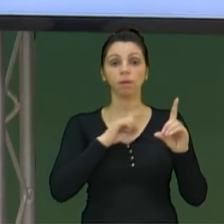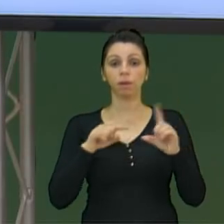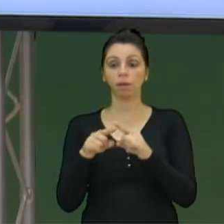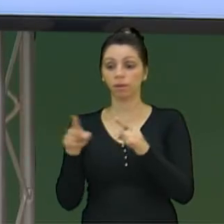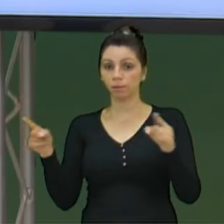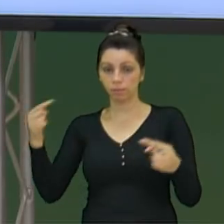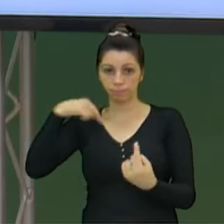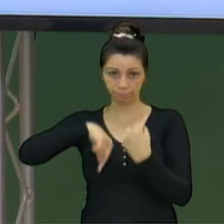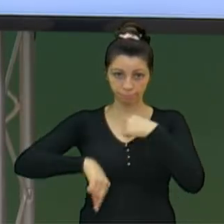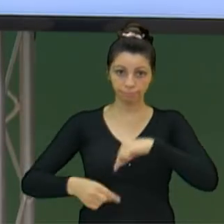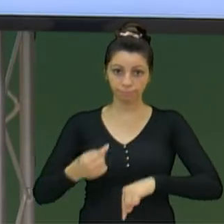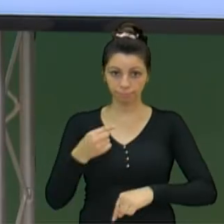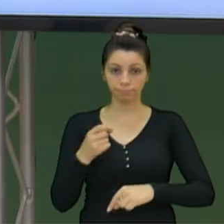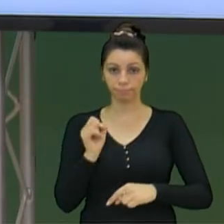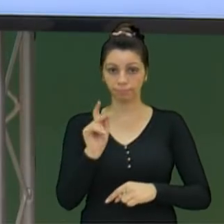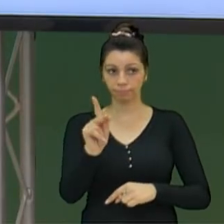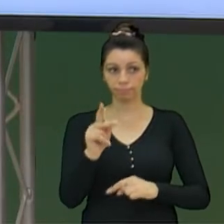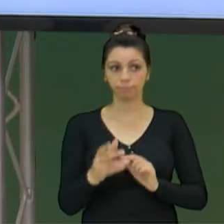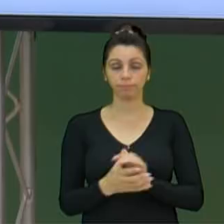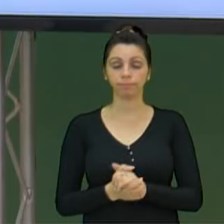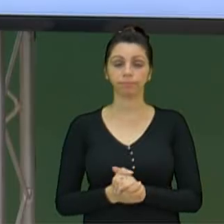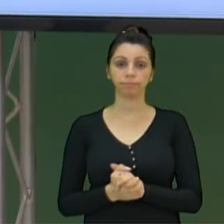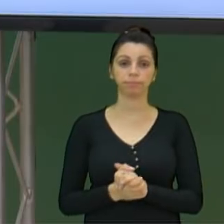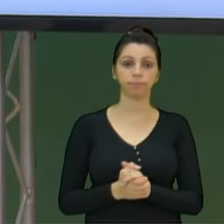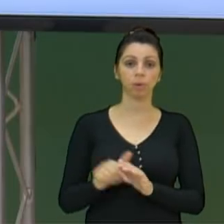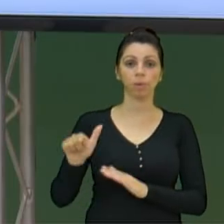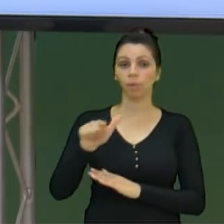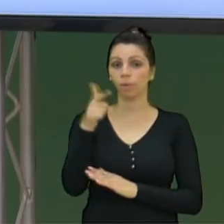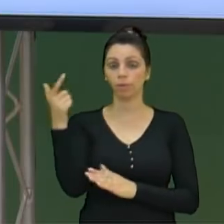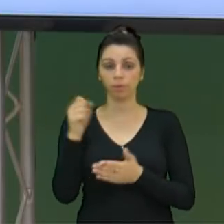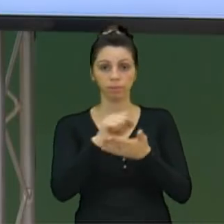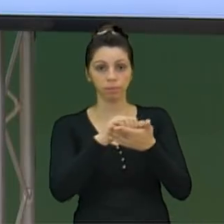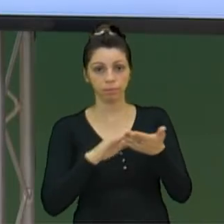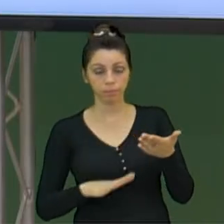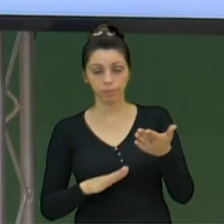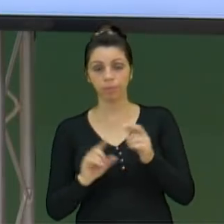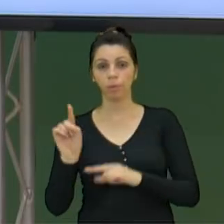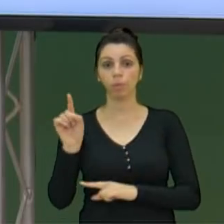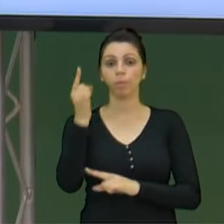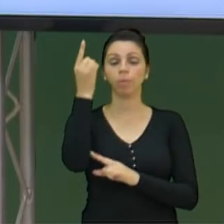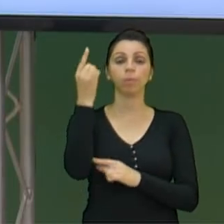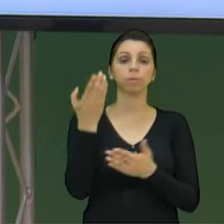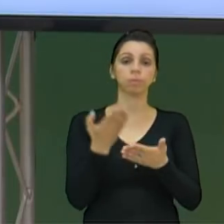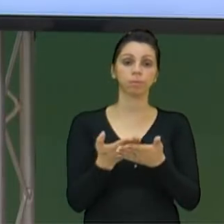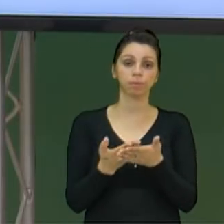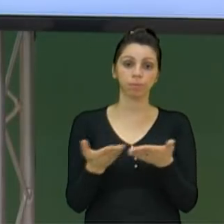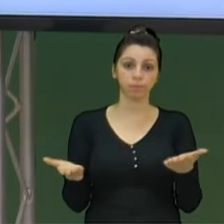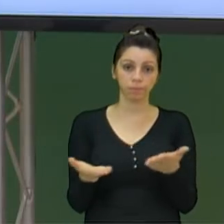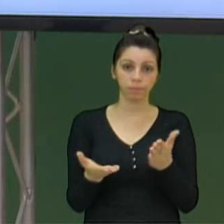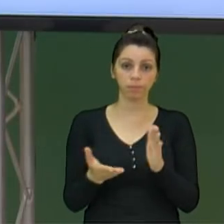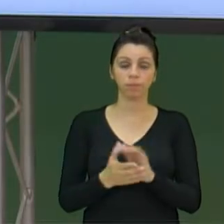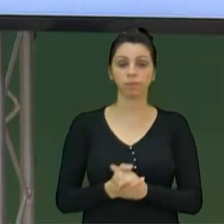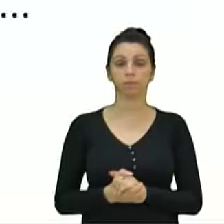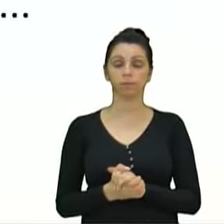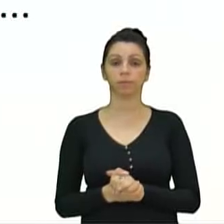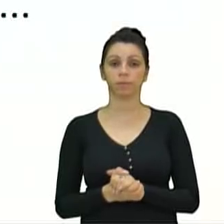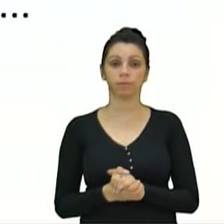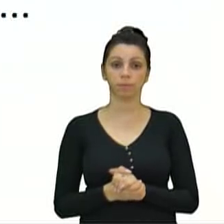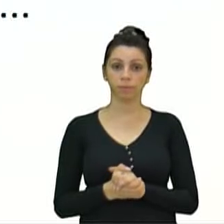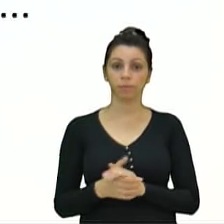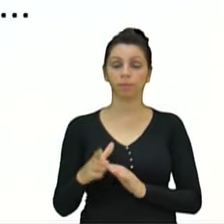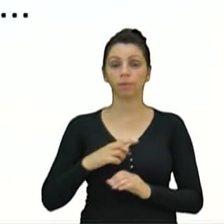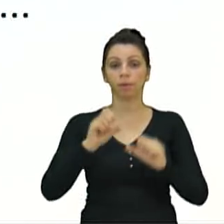circulação, ok? Mais um exercício aqui, o último da aula de hoje, diz o seguinte: sobre o